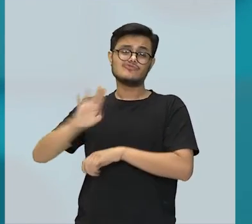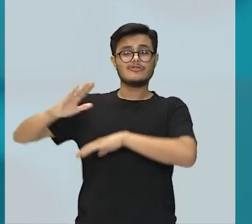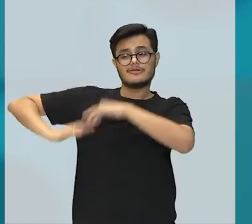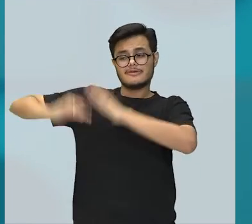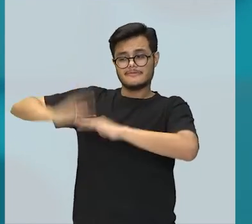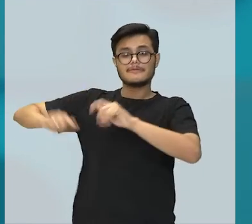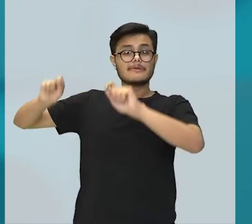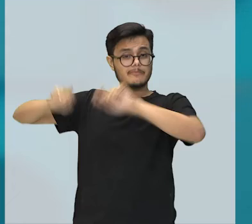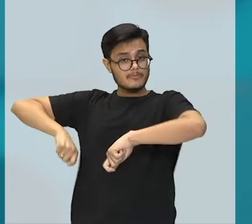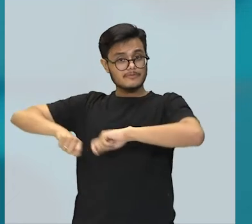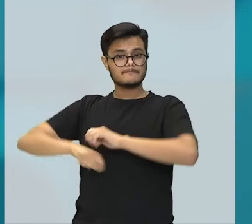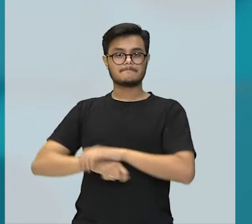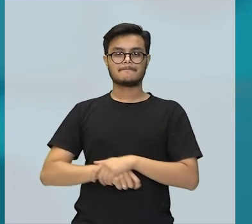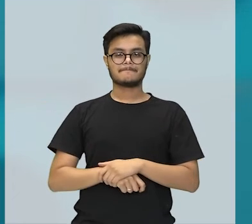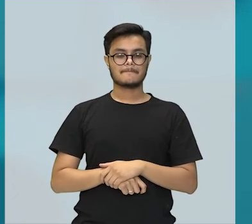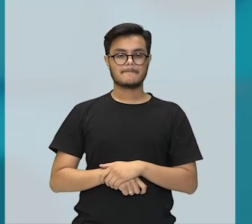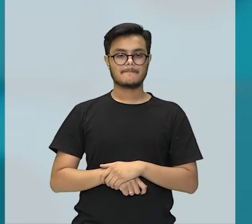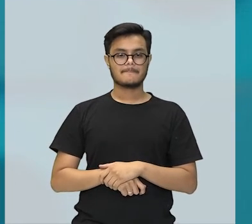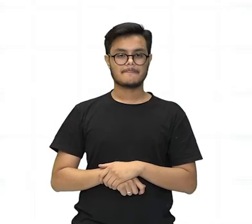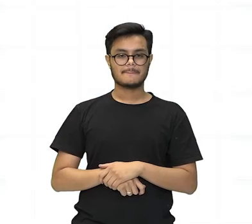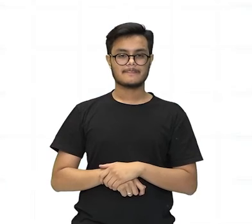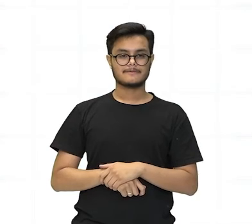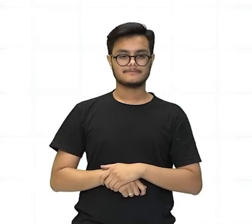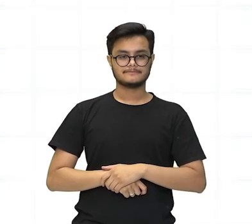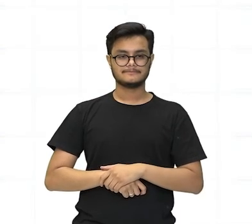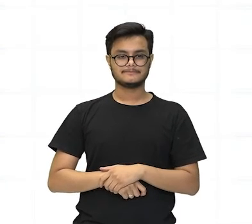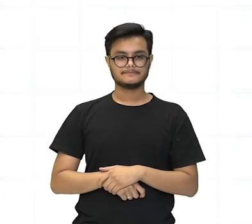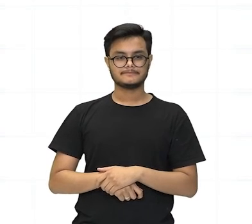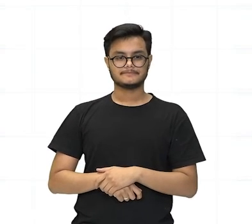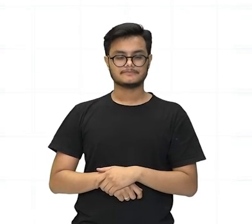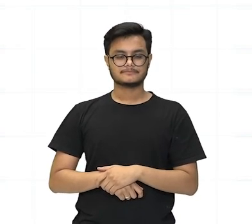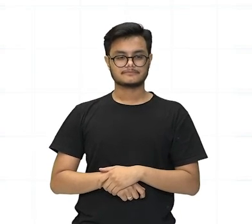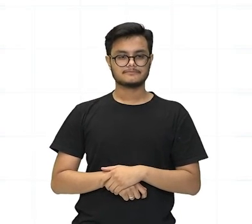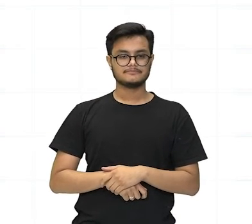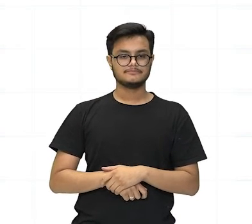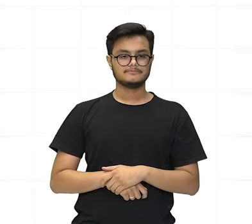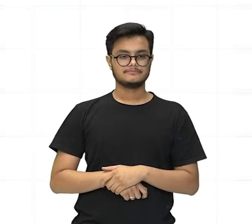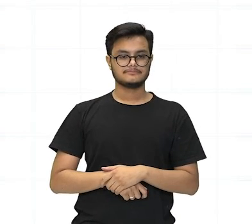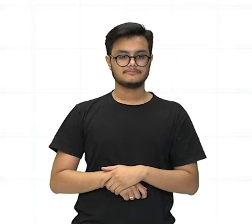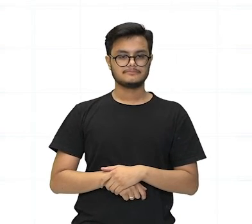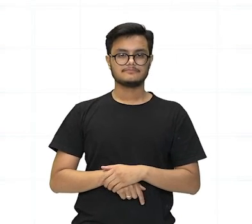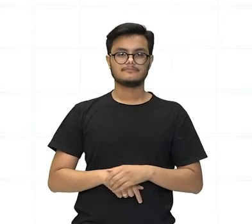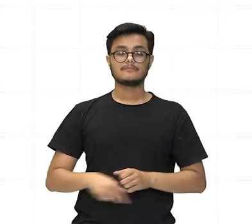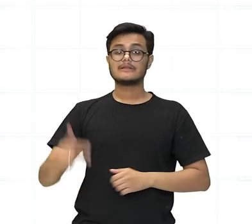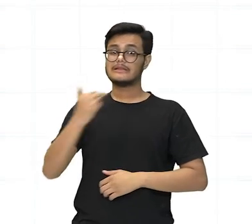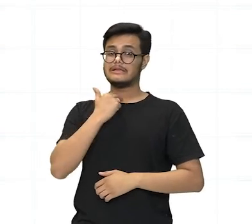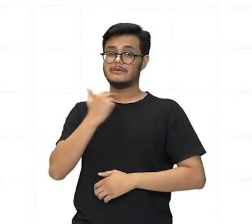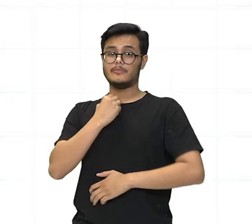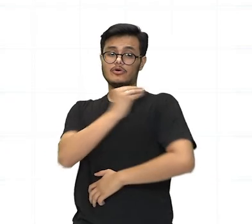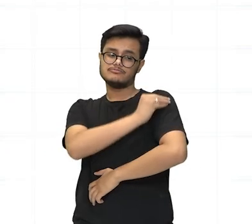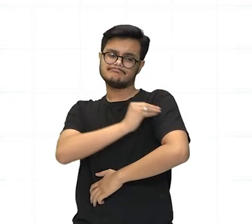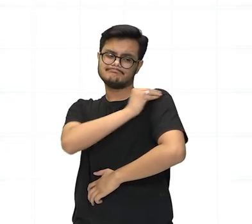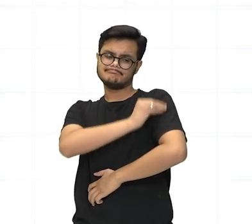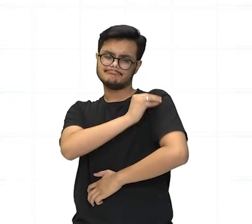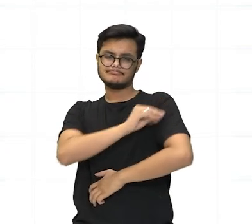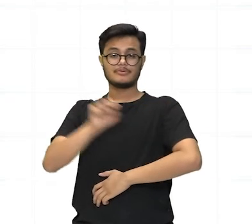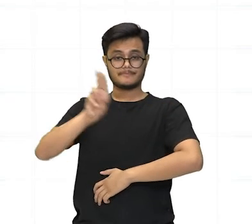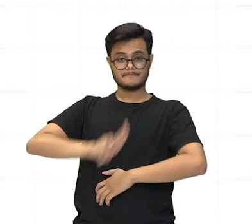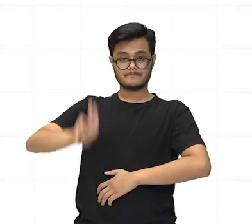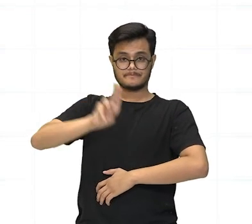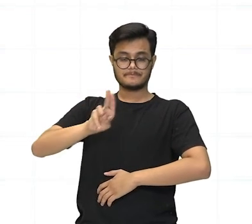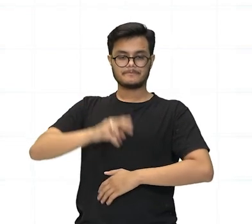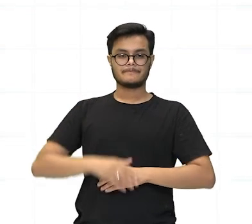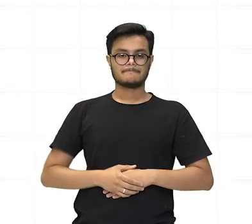medicamento é o médico. Prosseguindo, não use algodão para estancar o